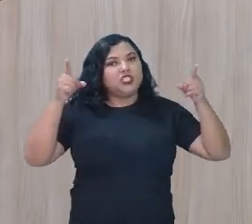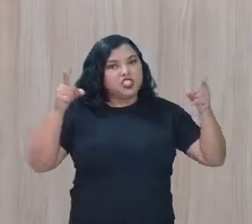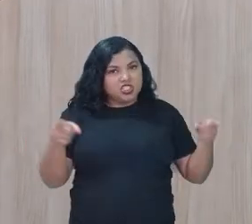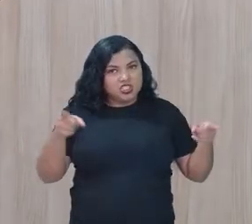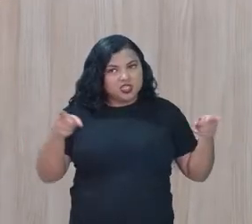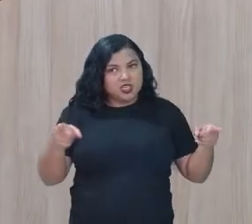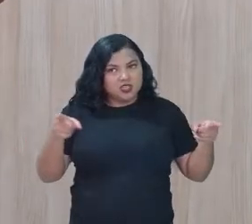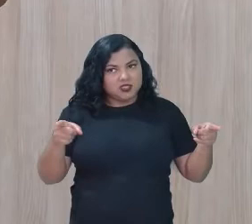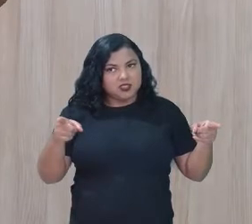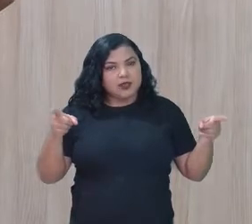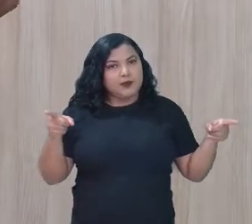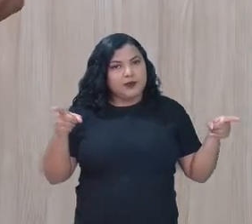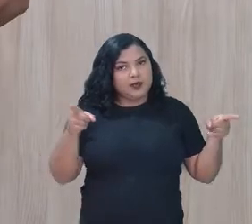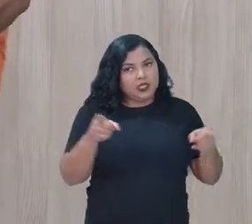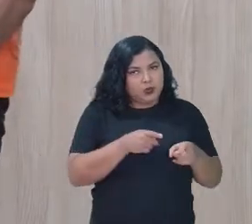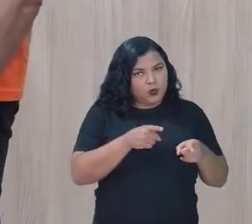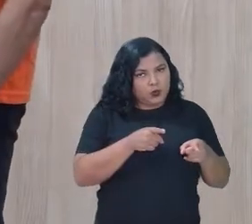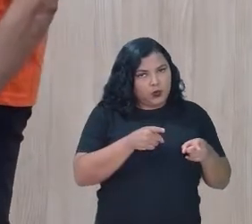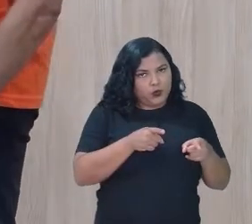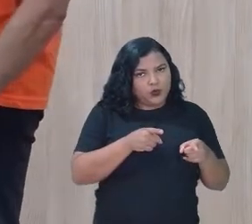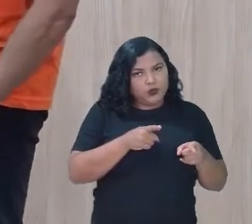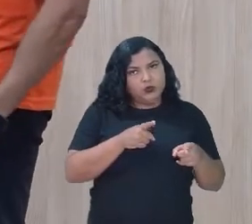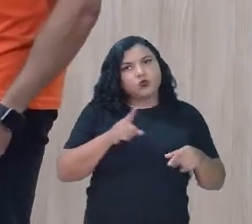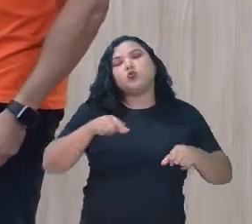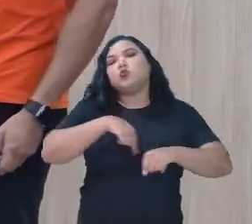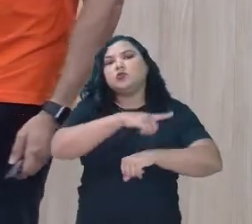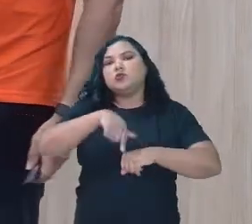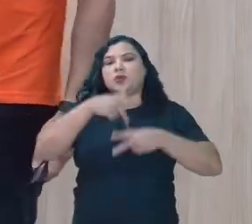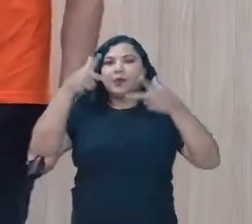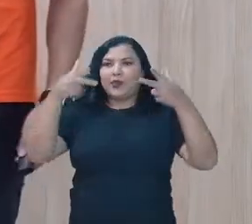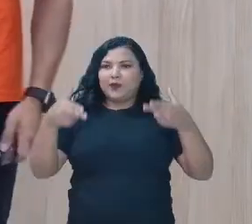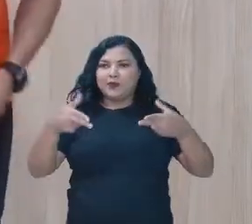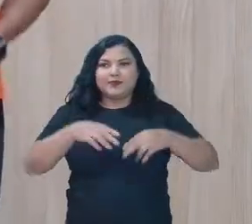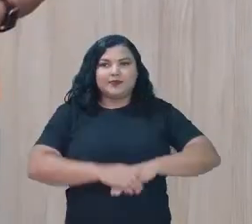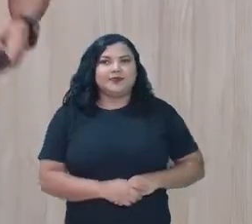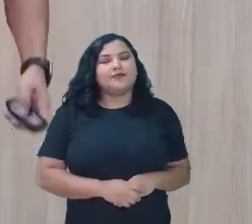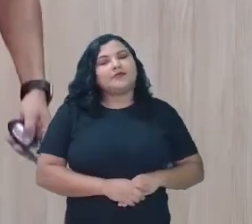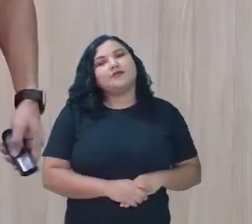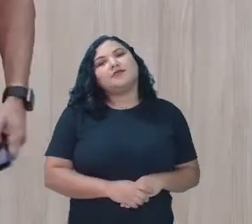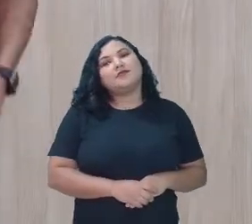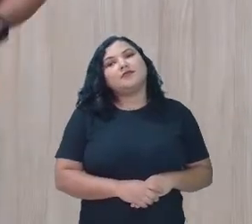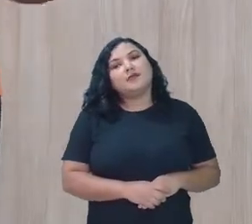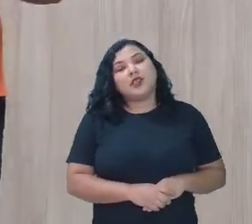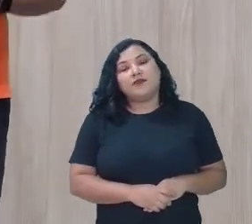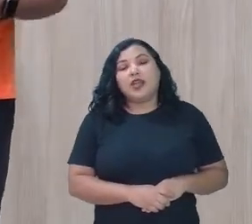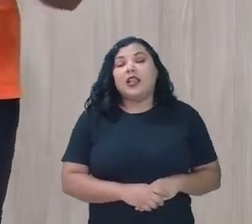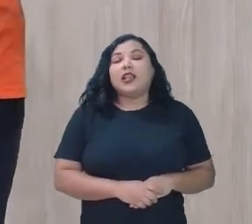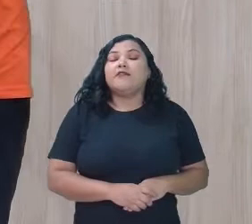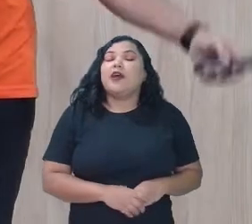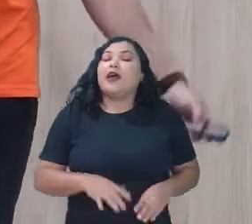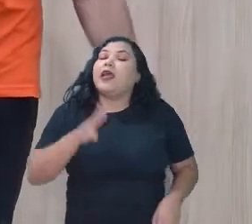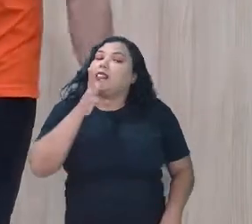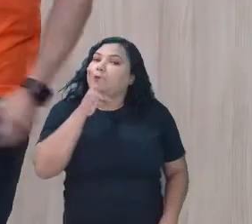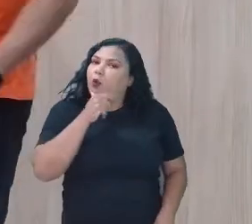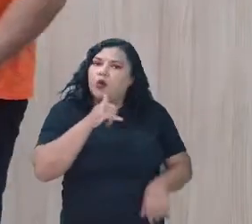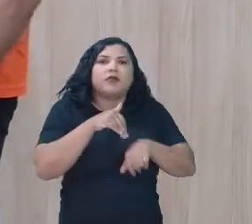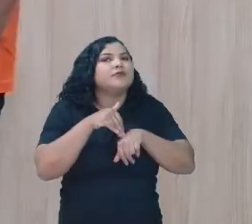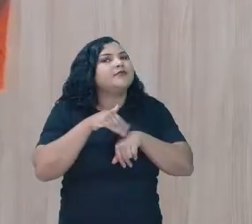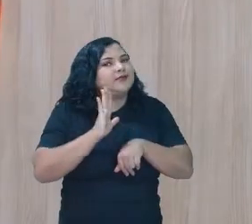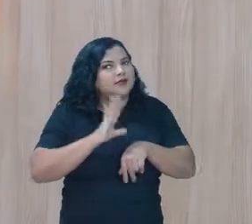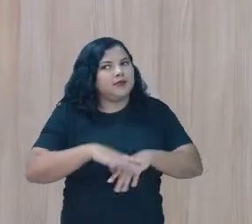no mesmo tempo, tá? Claro que o tempo ele vai ser, para percorrer aquela mesma quantidade, ele vai precisar de um